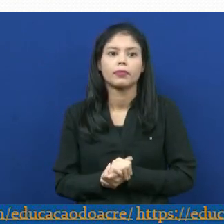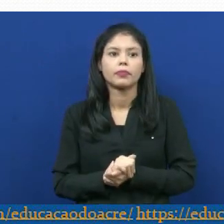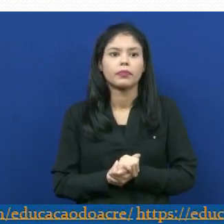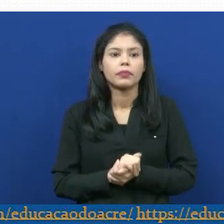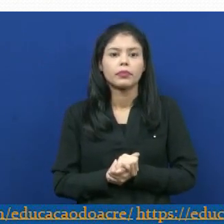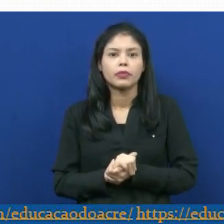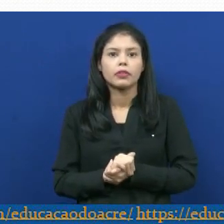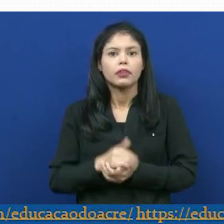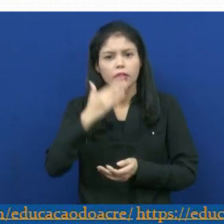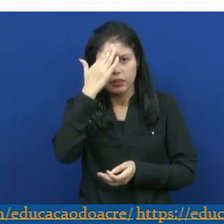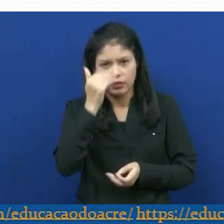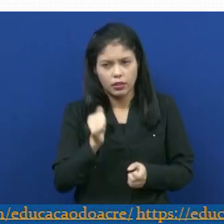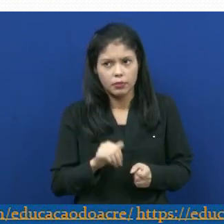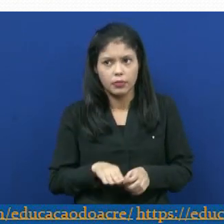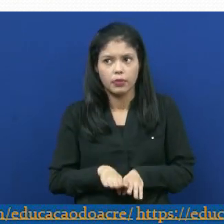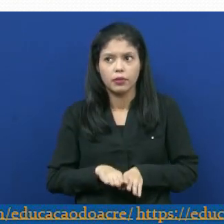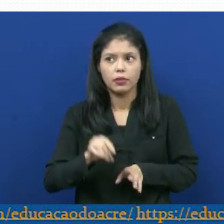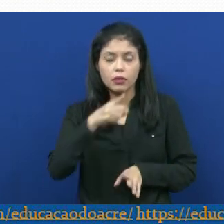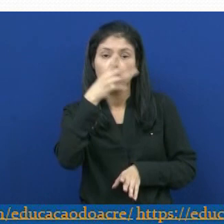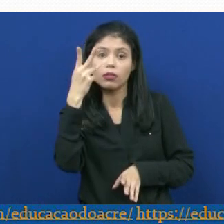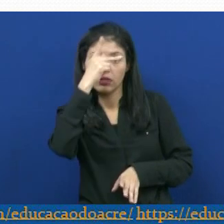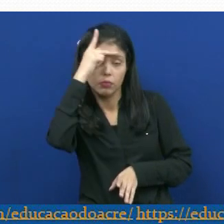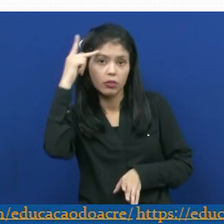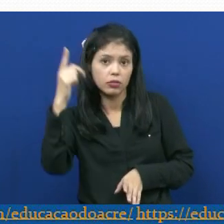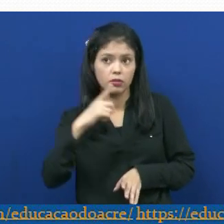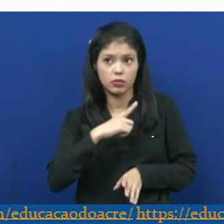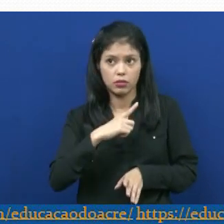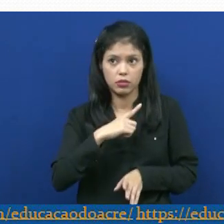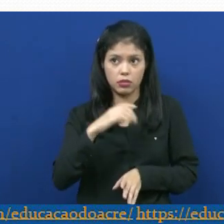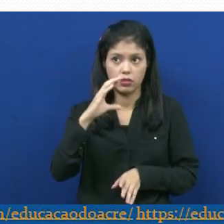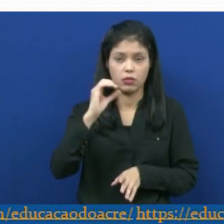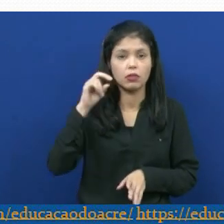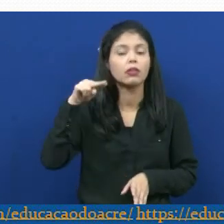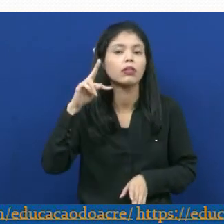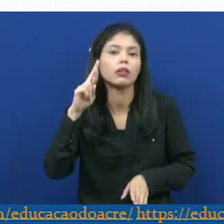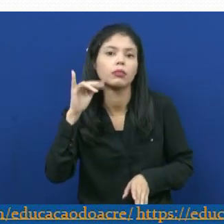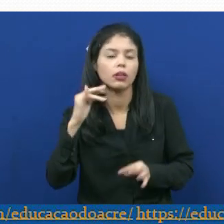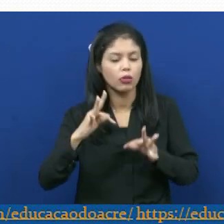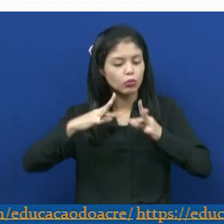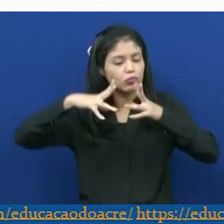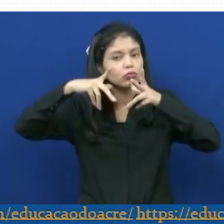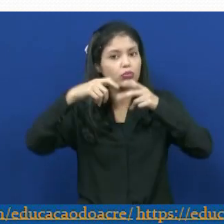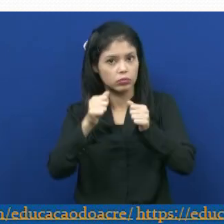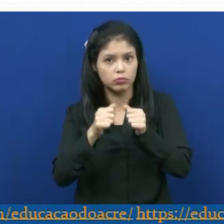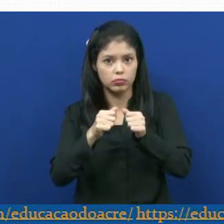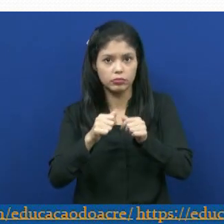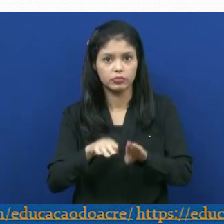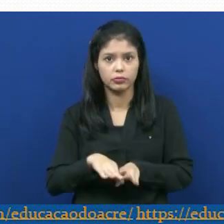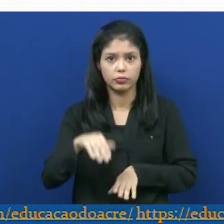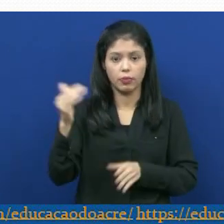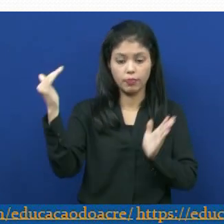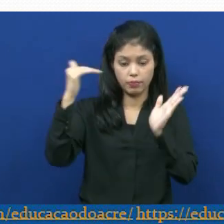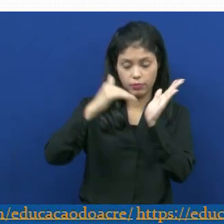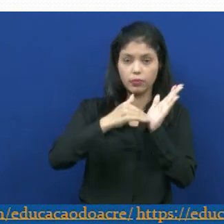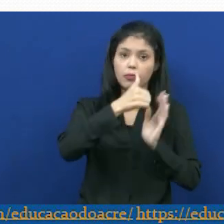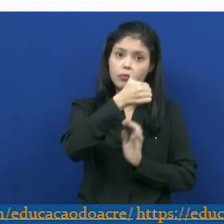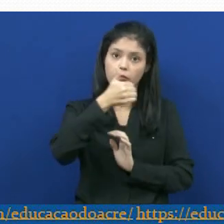aí, ele quer saber quantas pessoas foram contaminadas no total, até o 12º